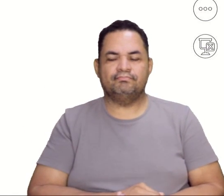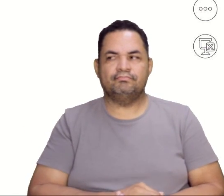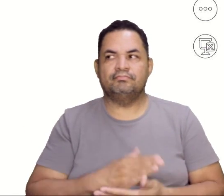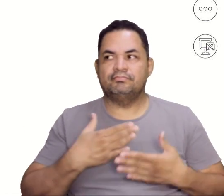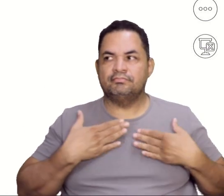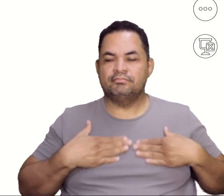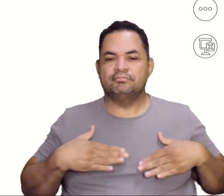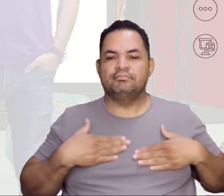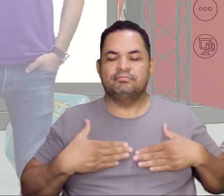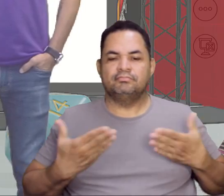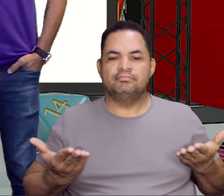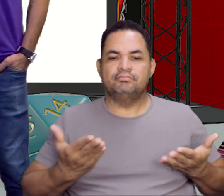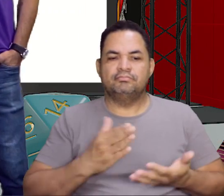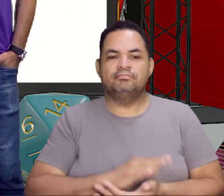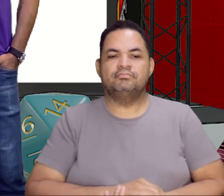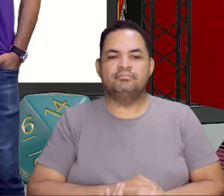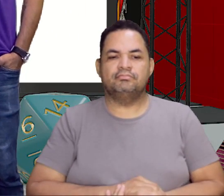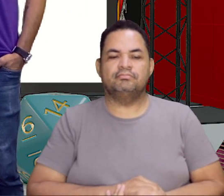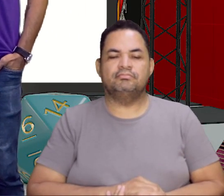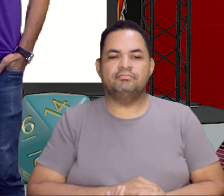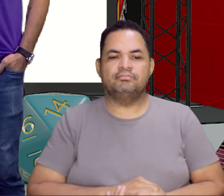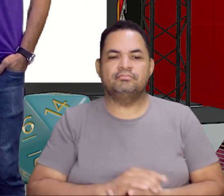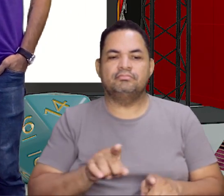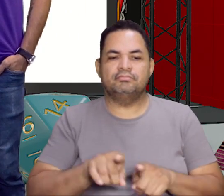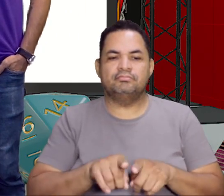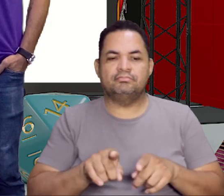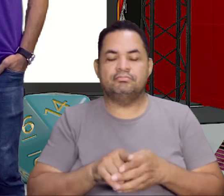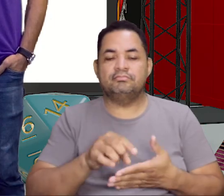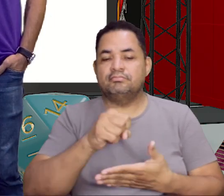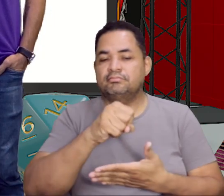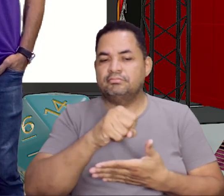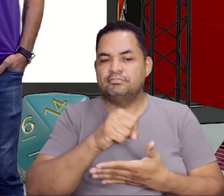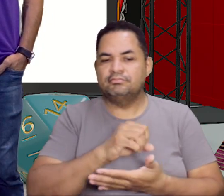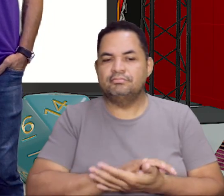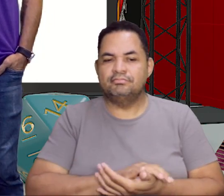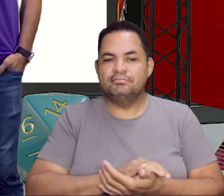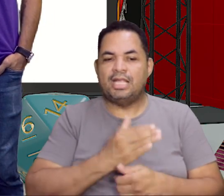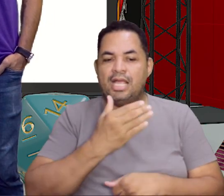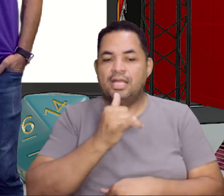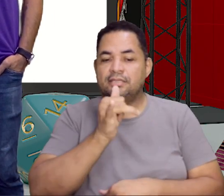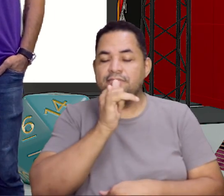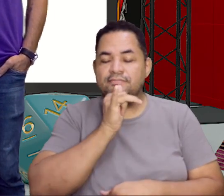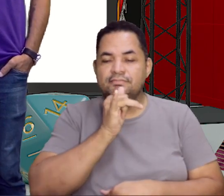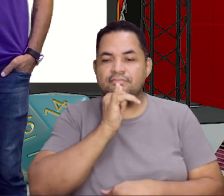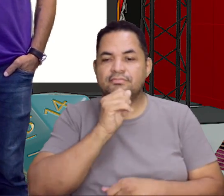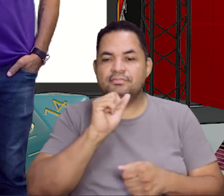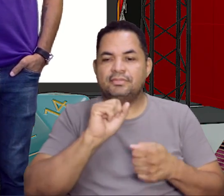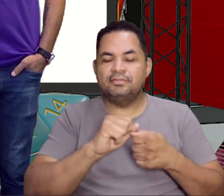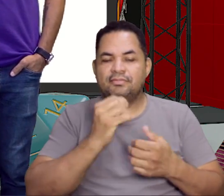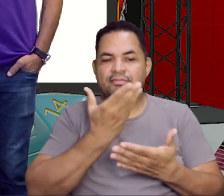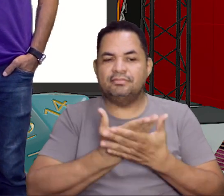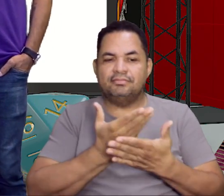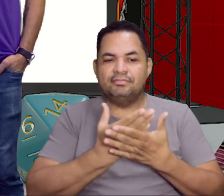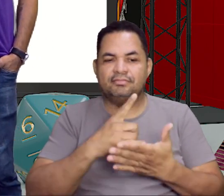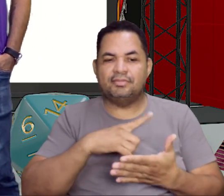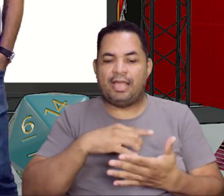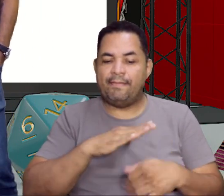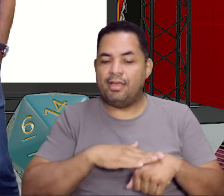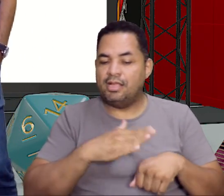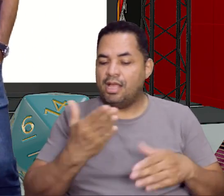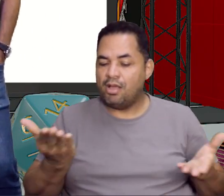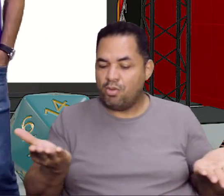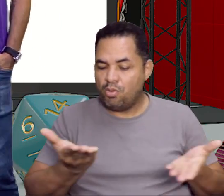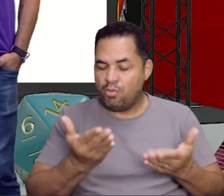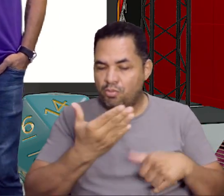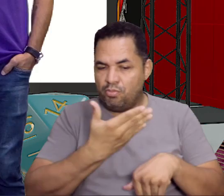muito tranquilo e claro né além dos dos exemplos que a gente fez na aula teremos mais agora para vocês